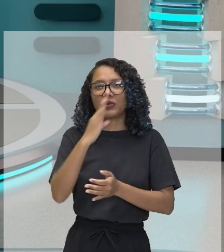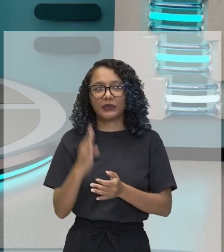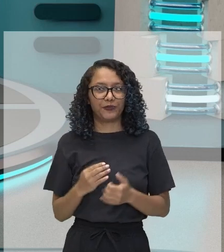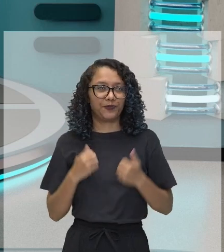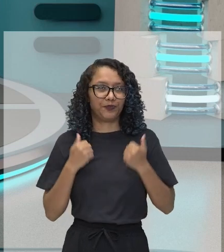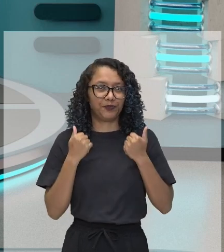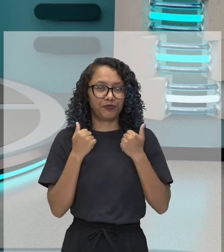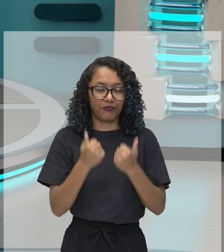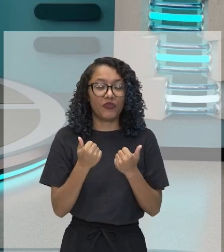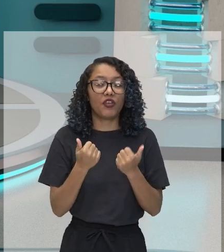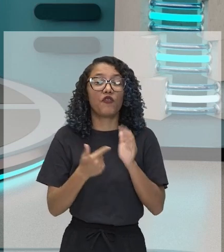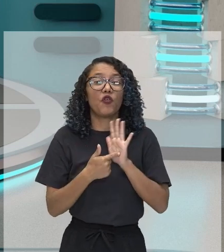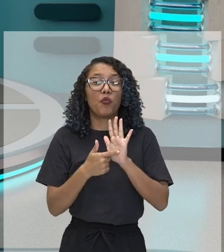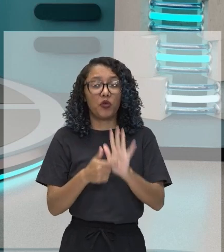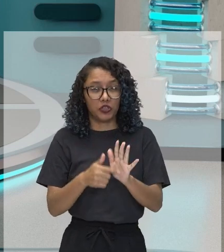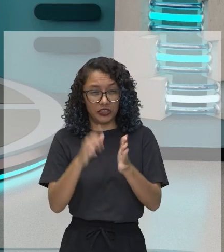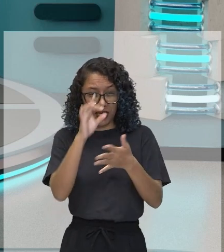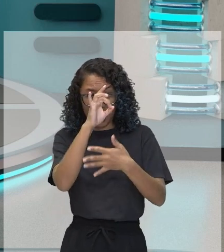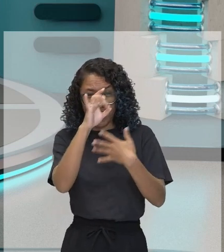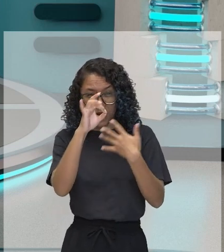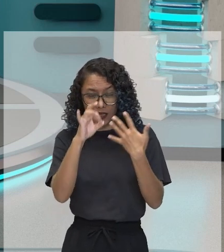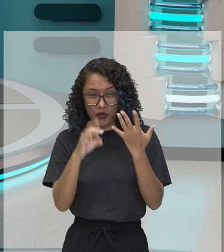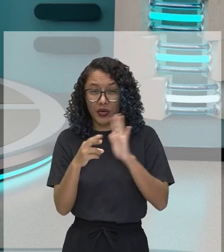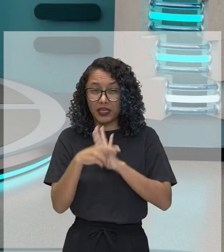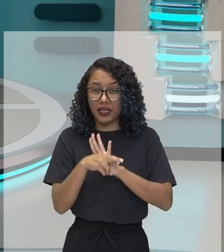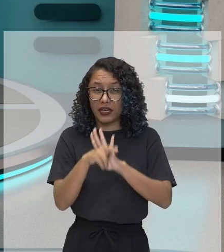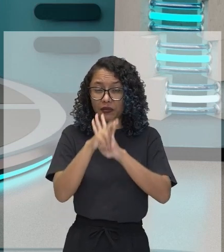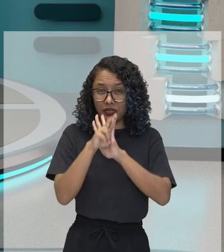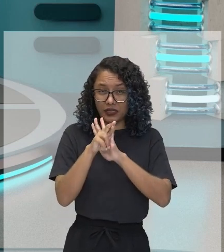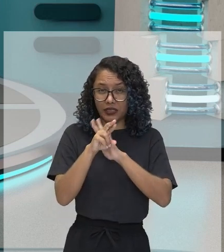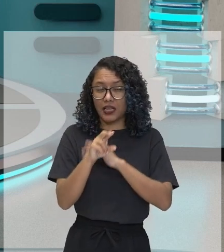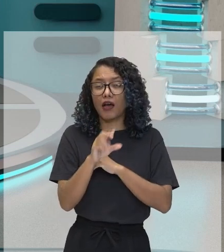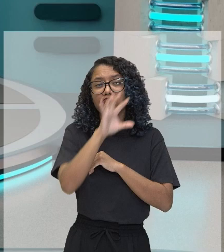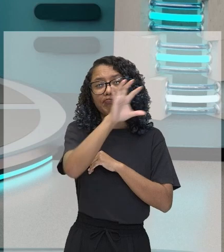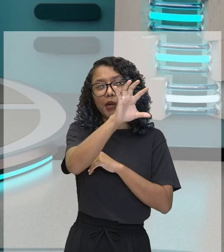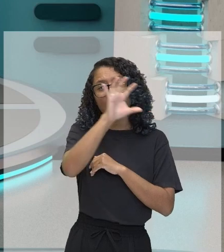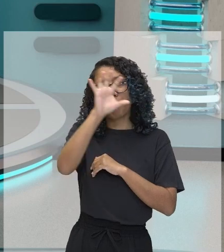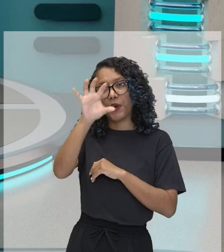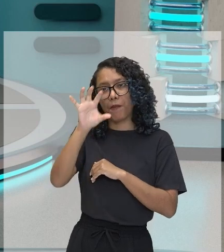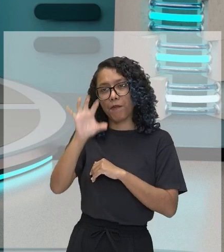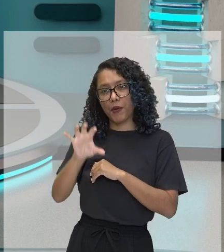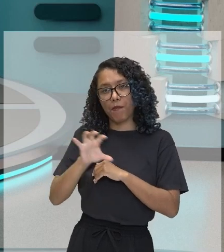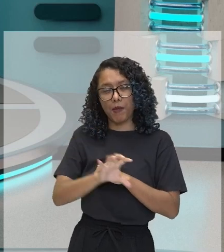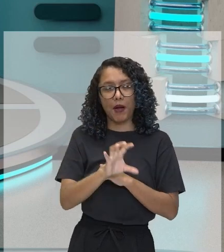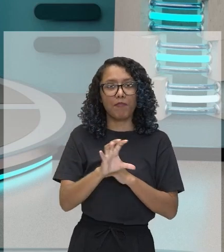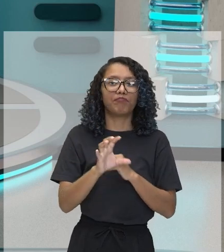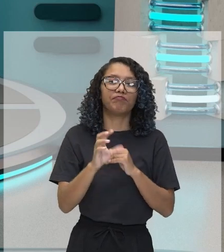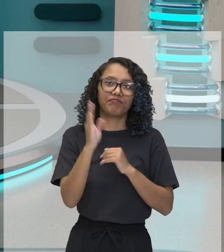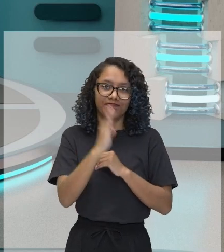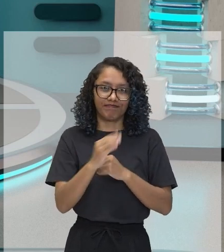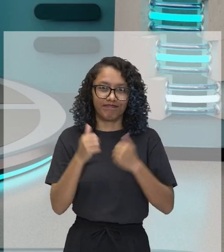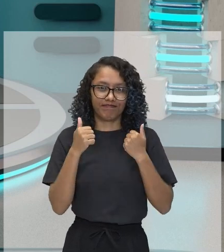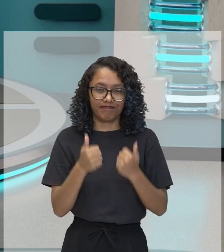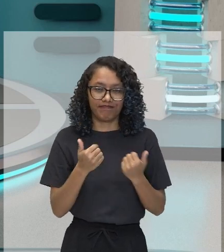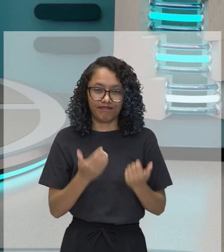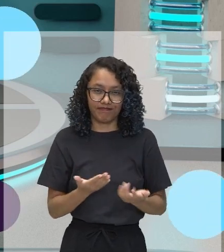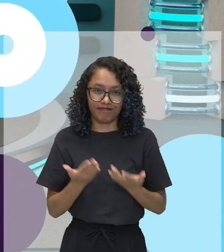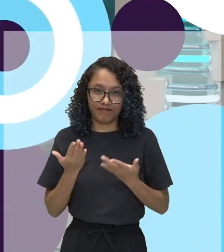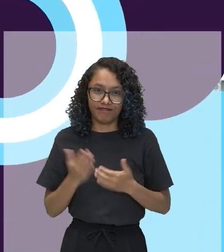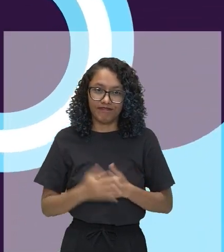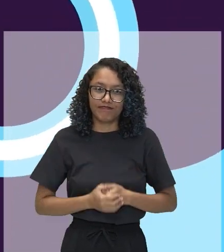conhecer cada dança que representa uma região do Brasil. Vamos lá então conhecer essas